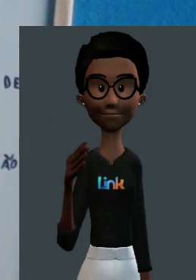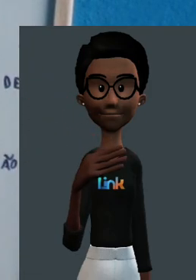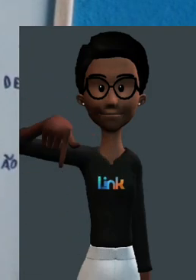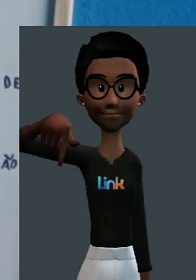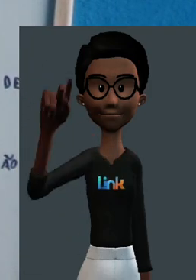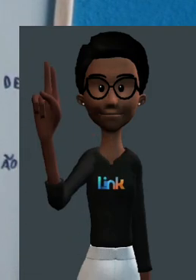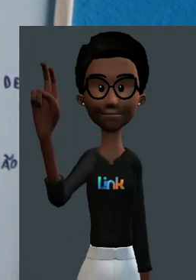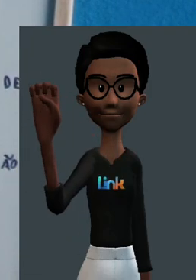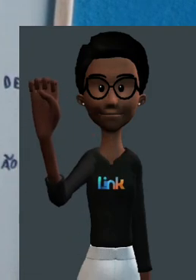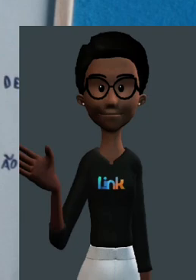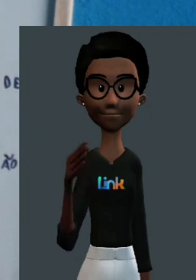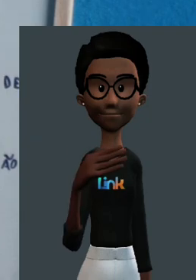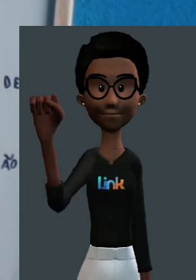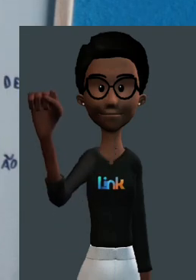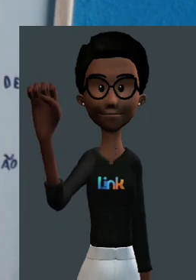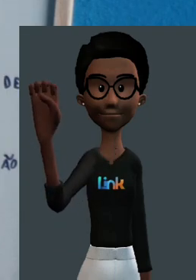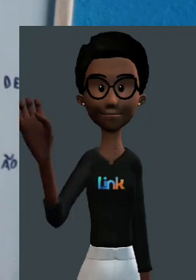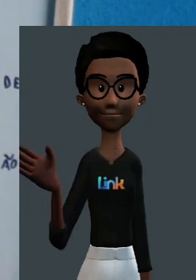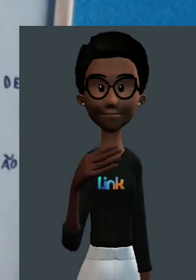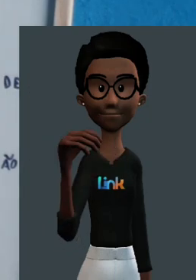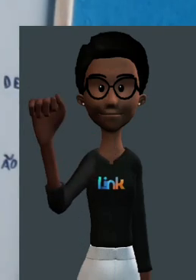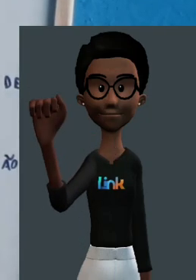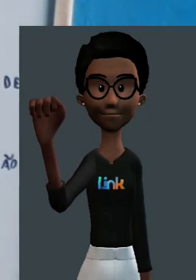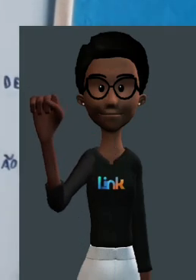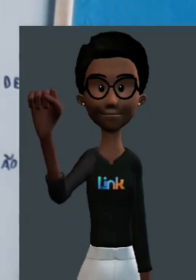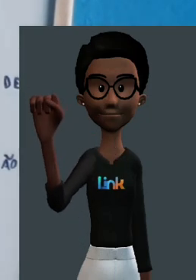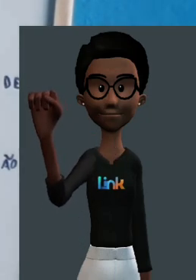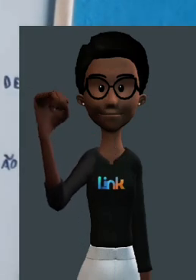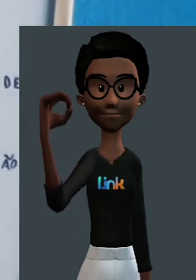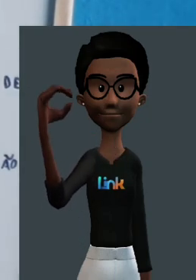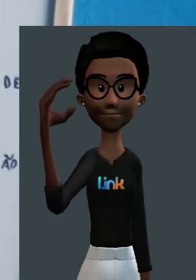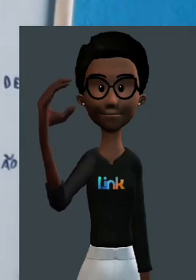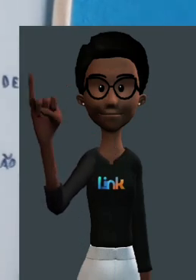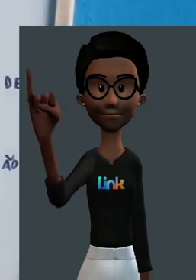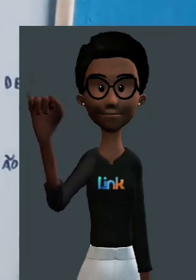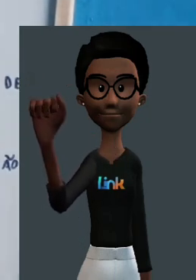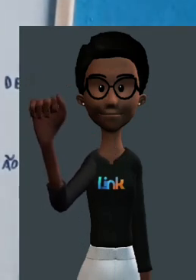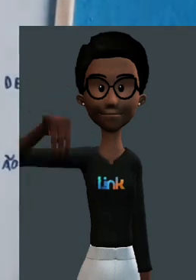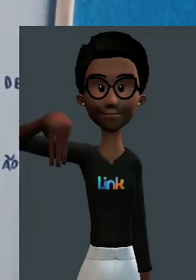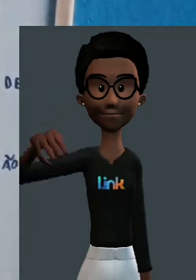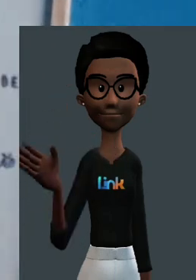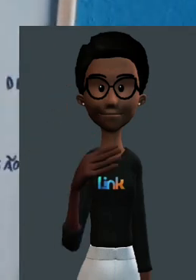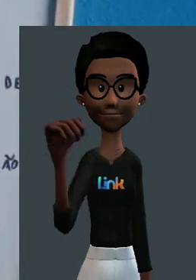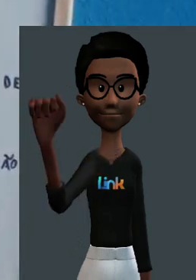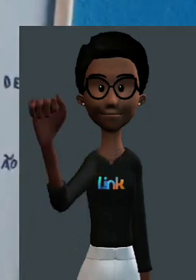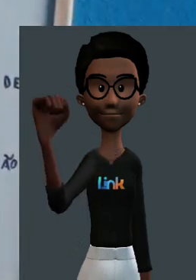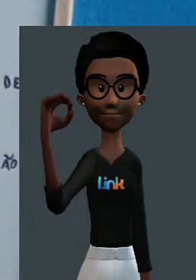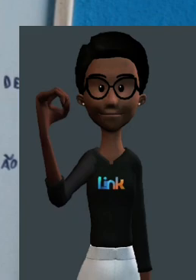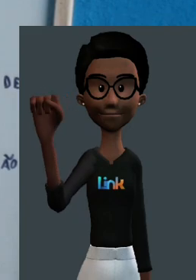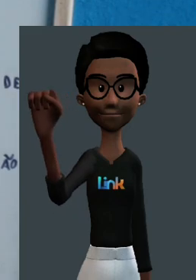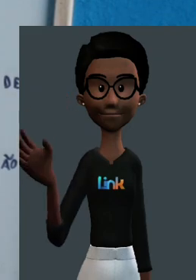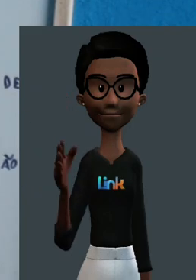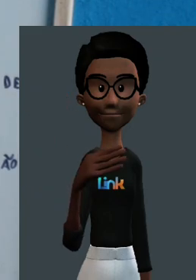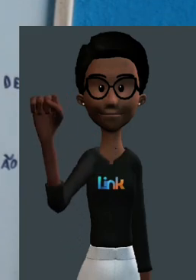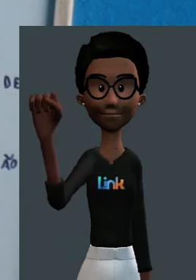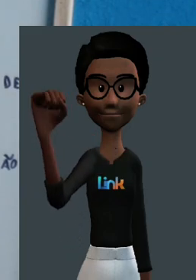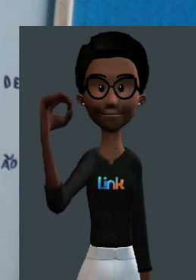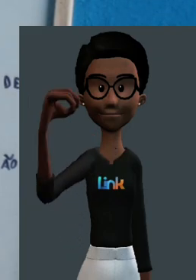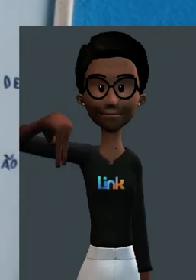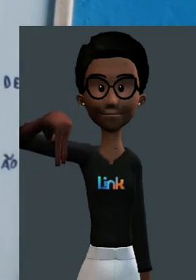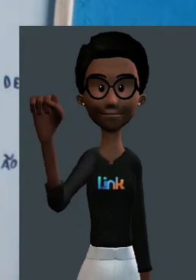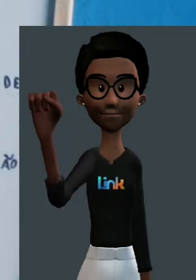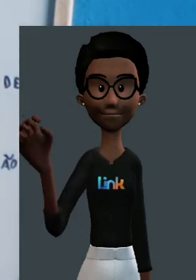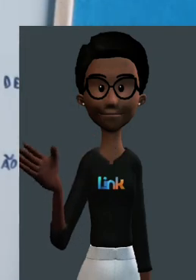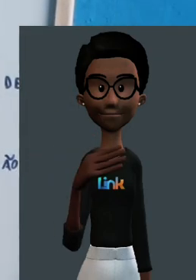vezes. Essa repetição dá a entender que a ação foi praticada várias vezes. No caso, a ação aqui, estudar. Então essa